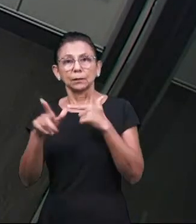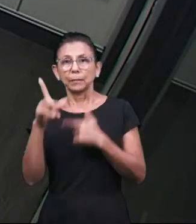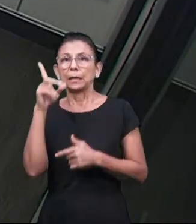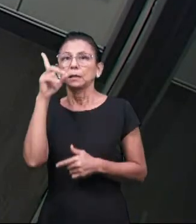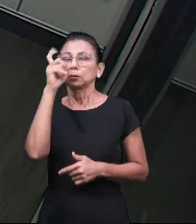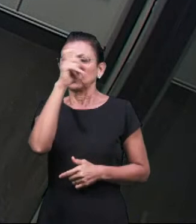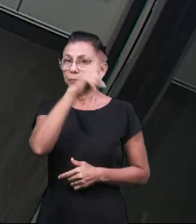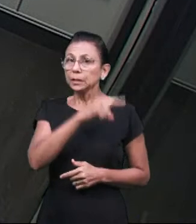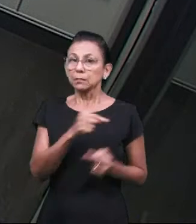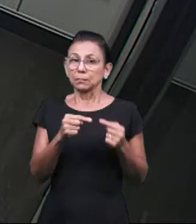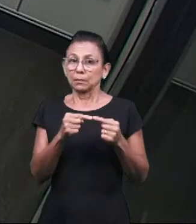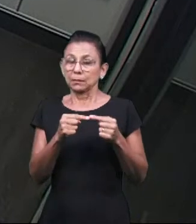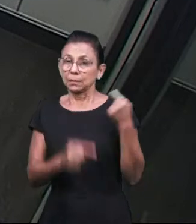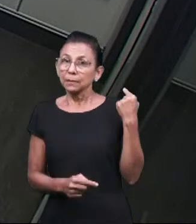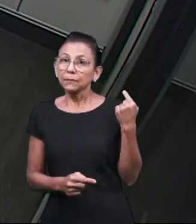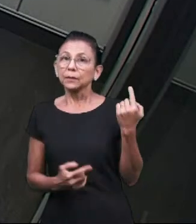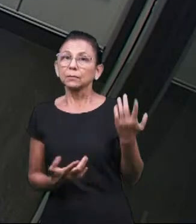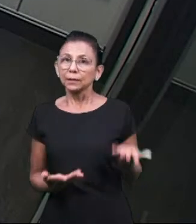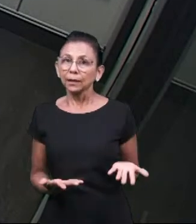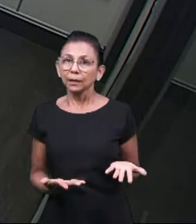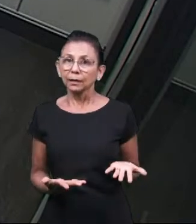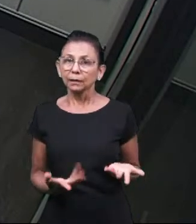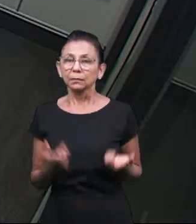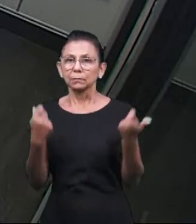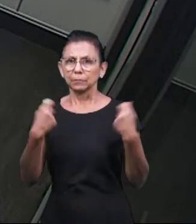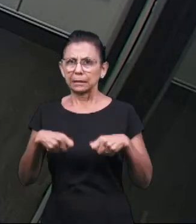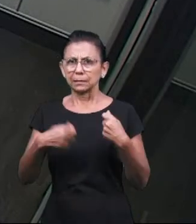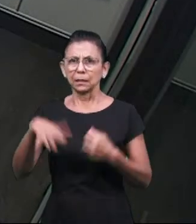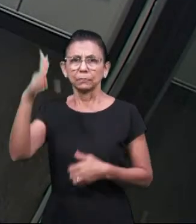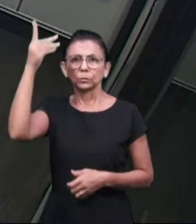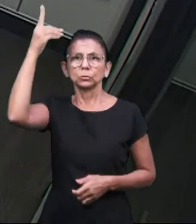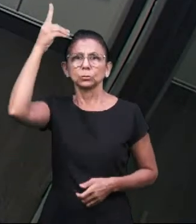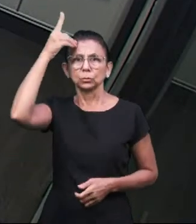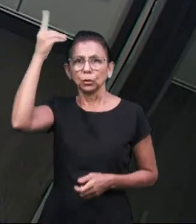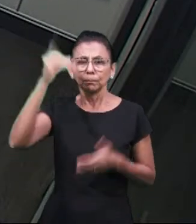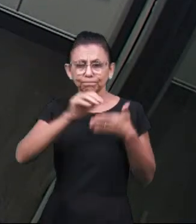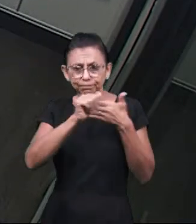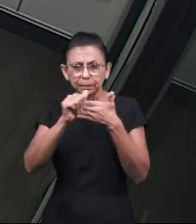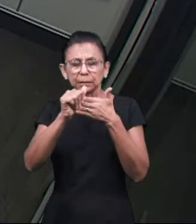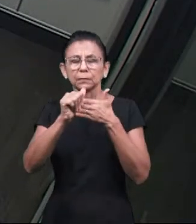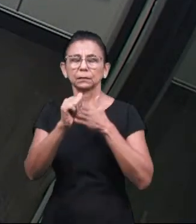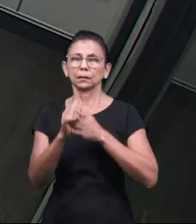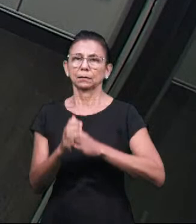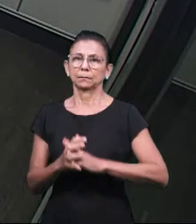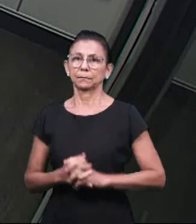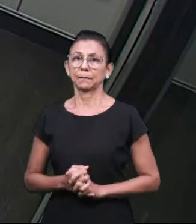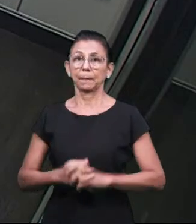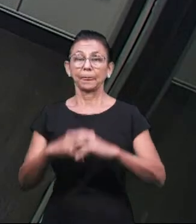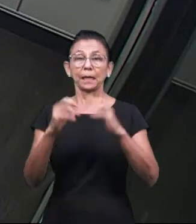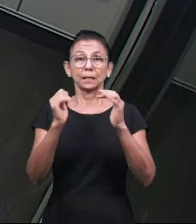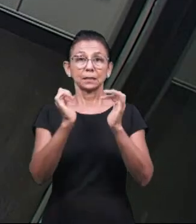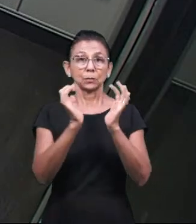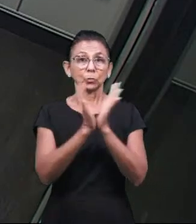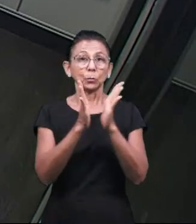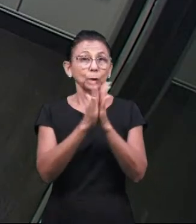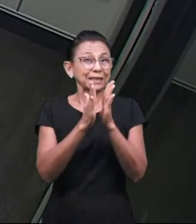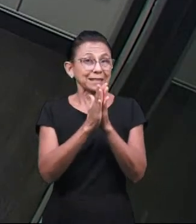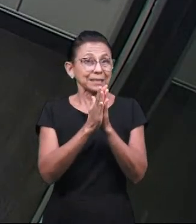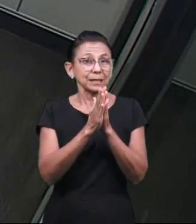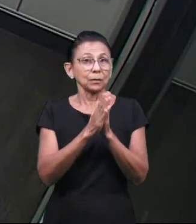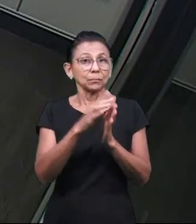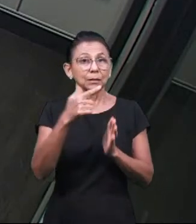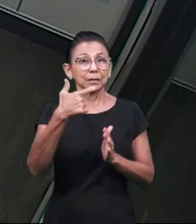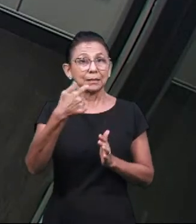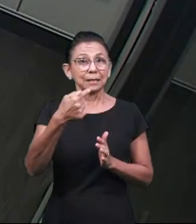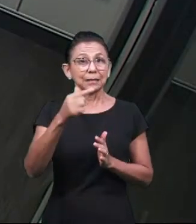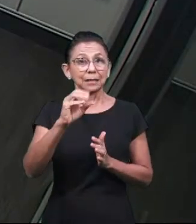a manifestação de dons aí nesse... Então esse grupo de intercessão, estou falando das senhoras, o grupo de intercessão 70% de